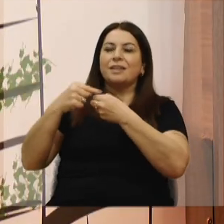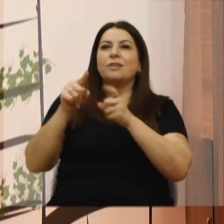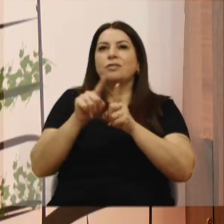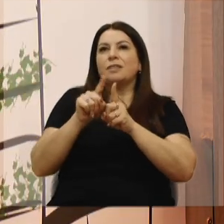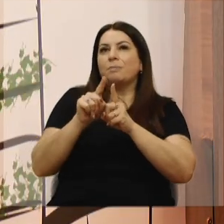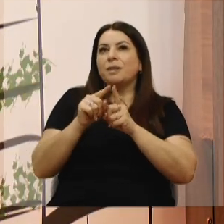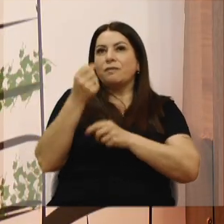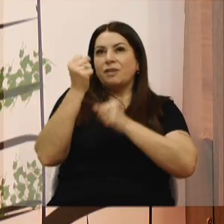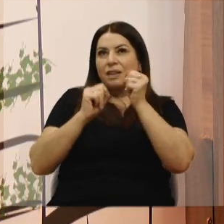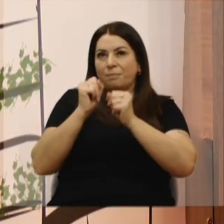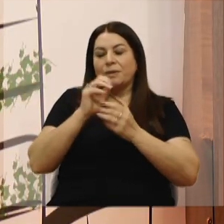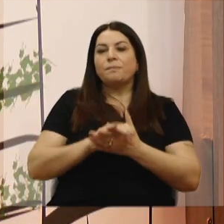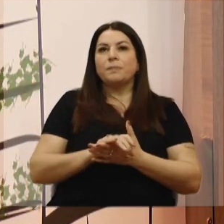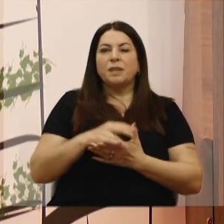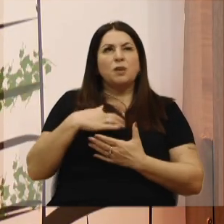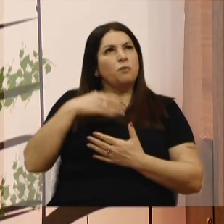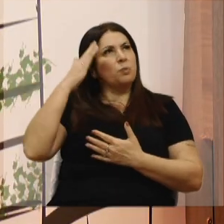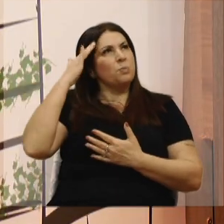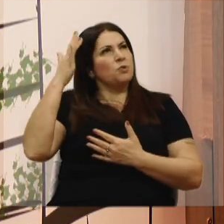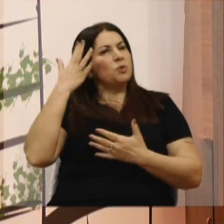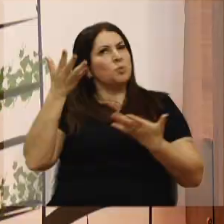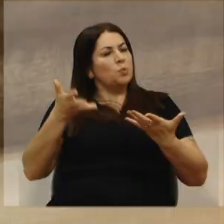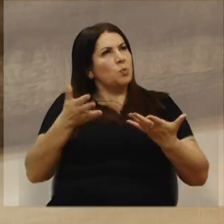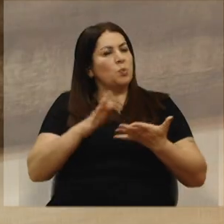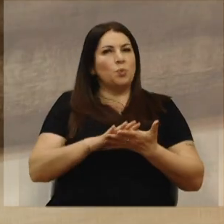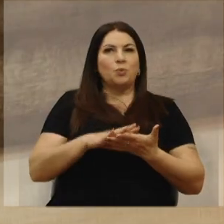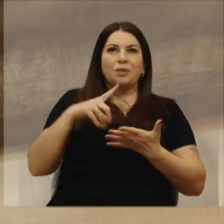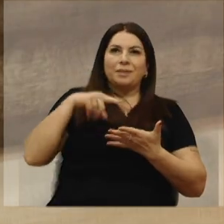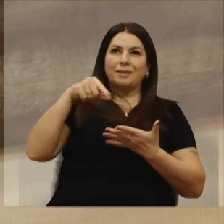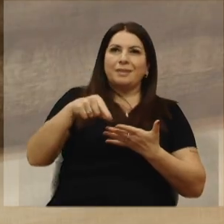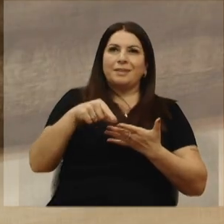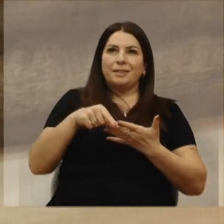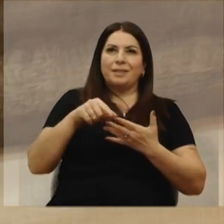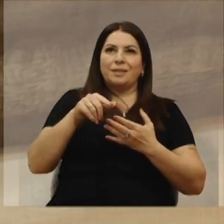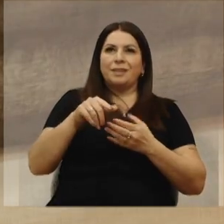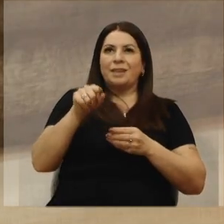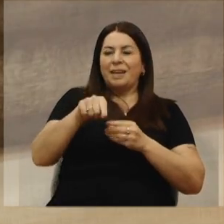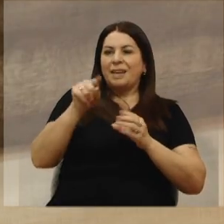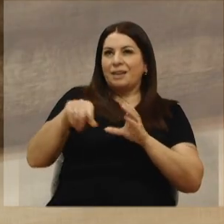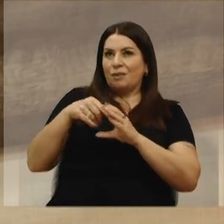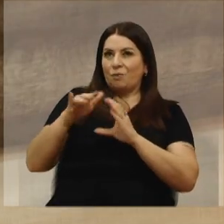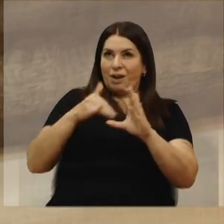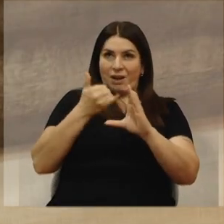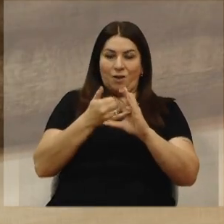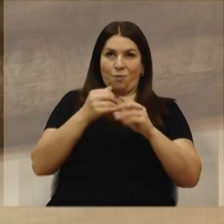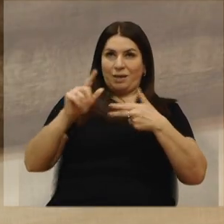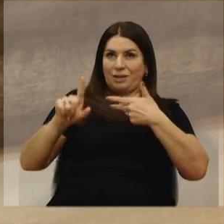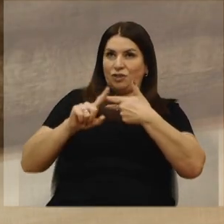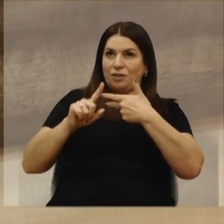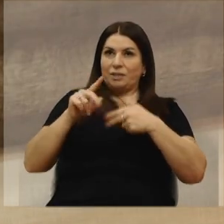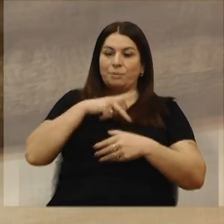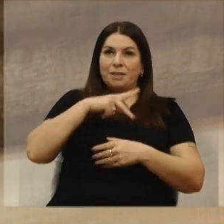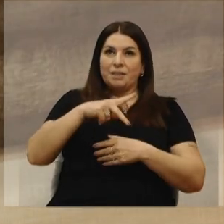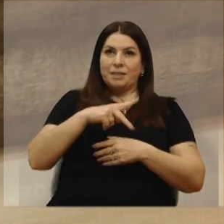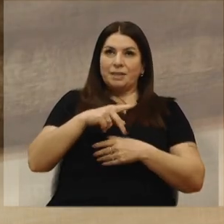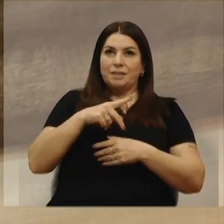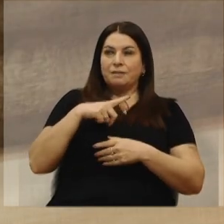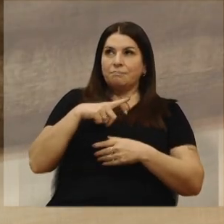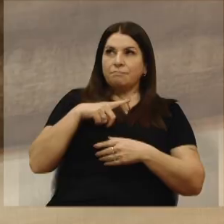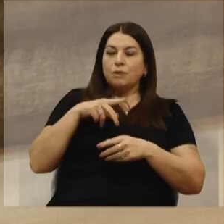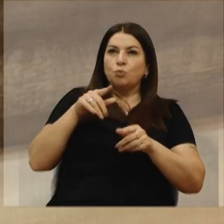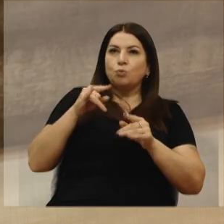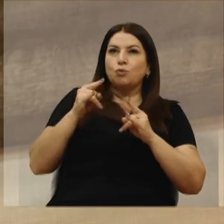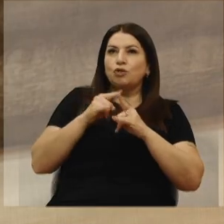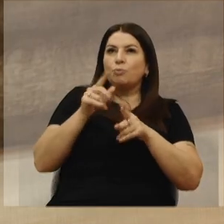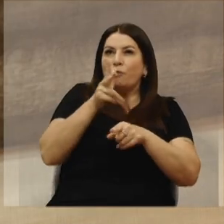da cidade ou então das fábricas locais. É que eu fico imaginando, por exemplo, hoje, tá? Nós estamos aqui num canal legislativo. Se a presidência nos